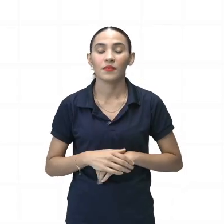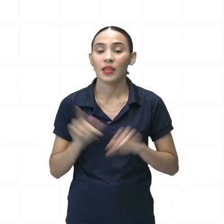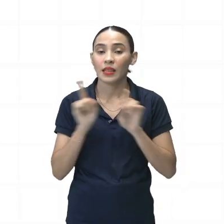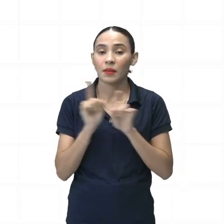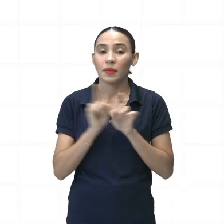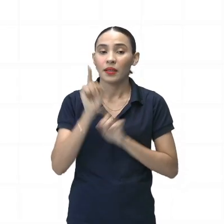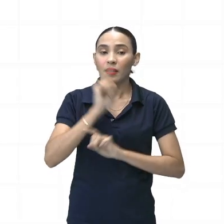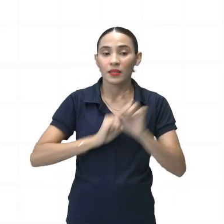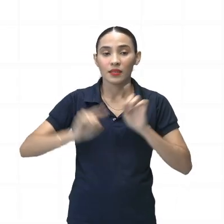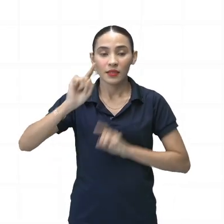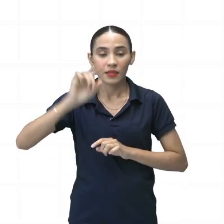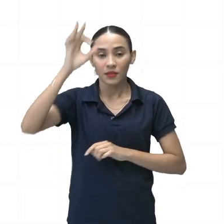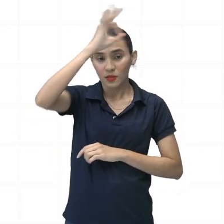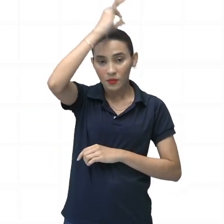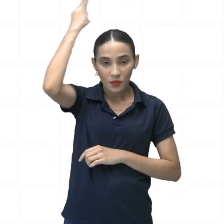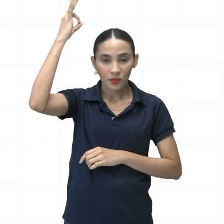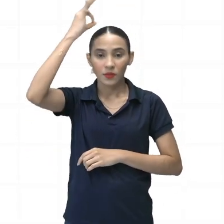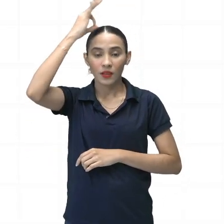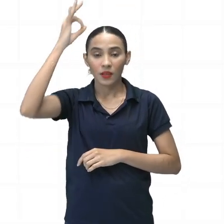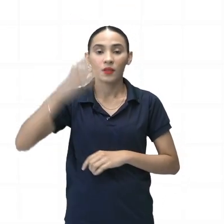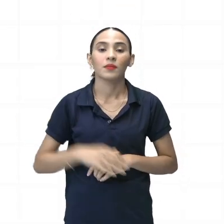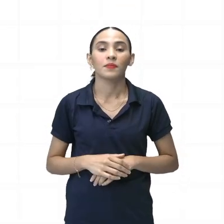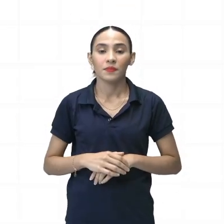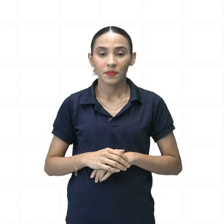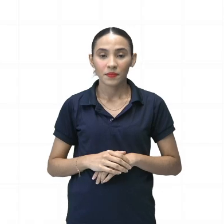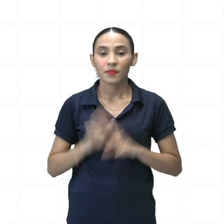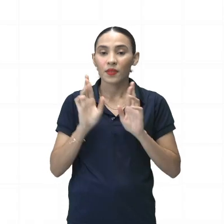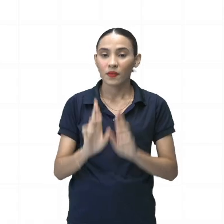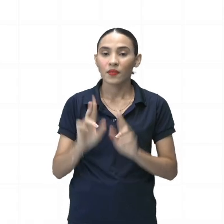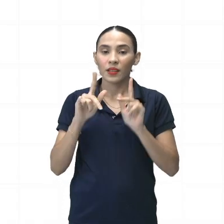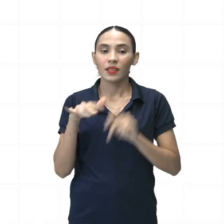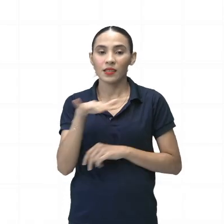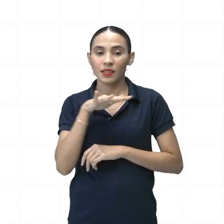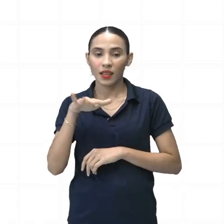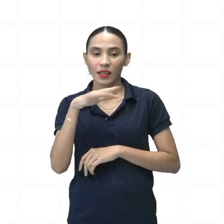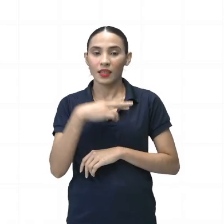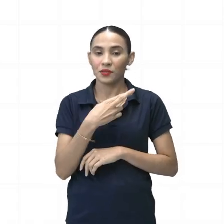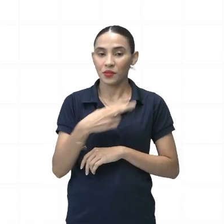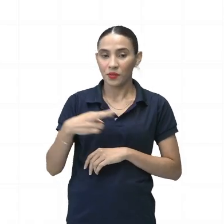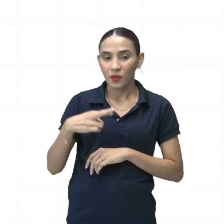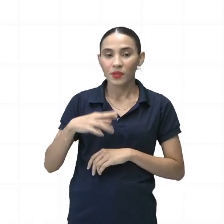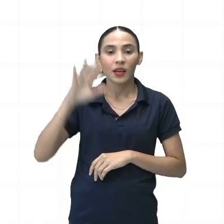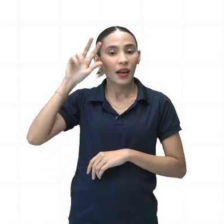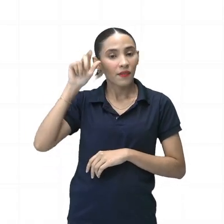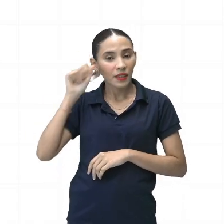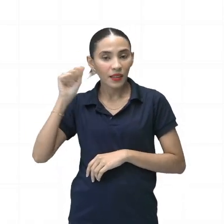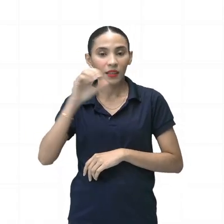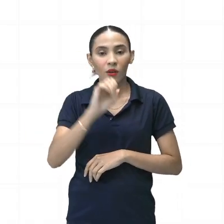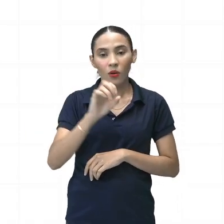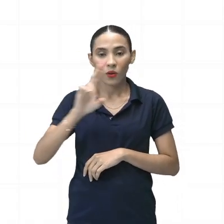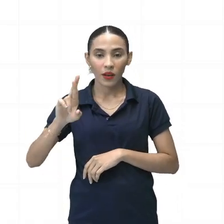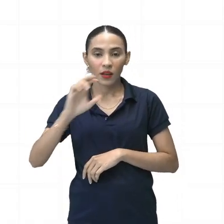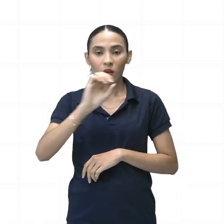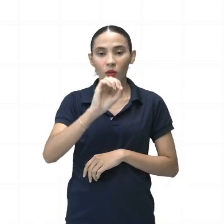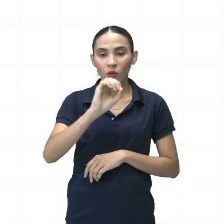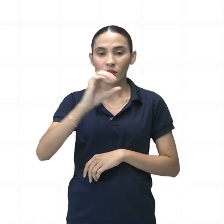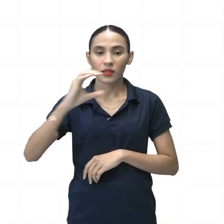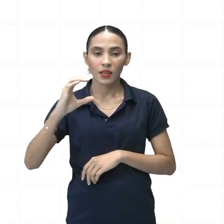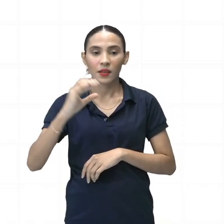e transcendência, o espiritual além matéria, nas diferentes matrizes religiosas africanas,